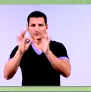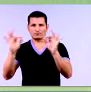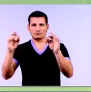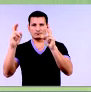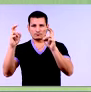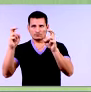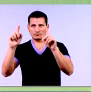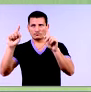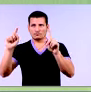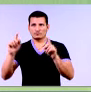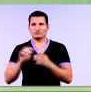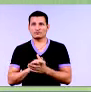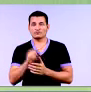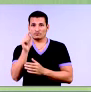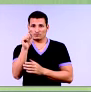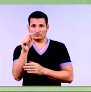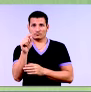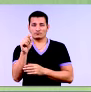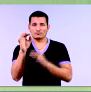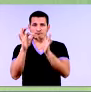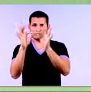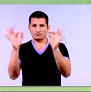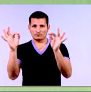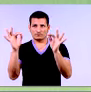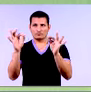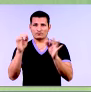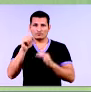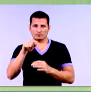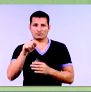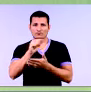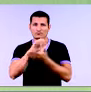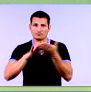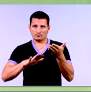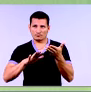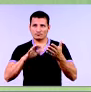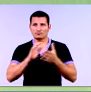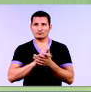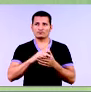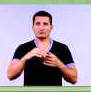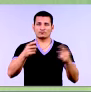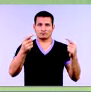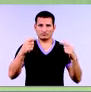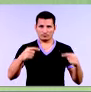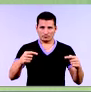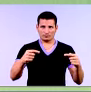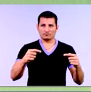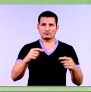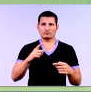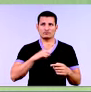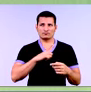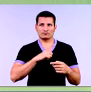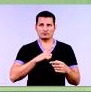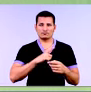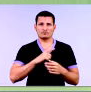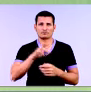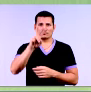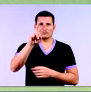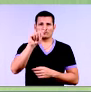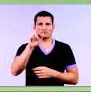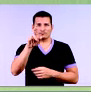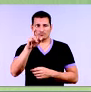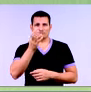Ou seja, esta variável, nome empresa, é do tipo texto. Logo abaixo, nós gravamos uma variável, criamos uma